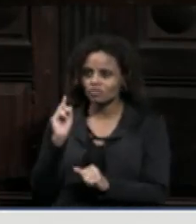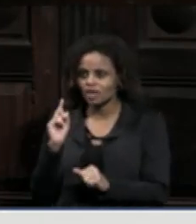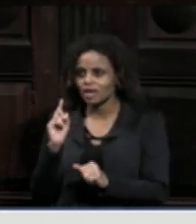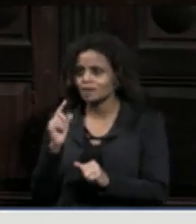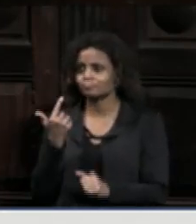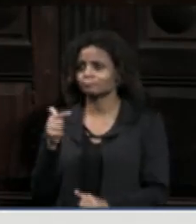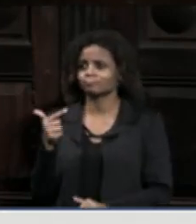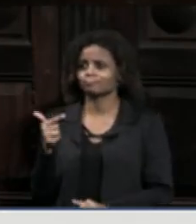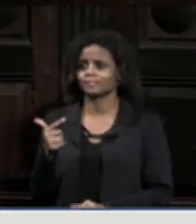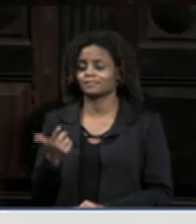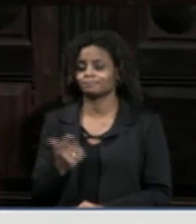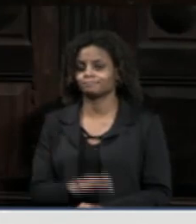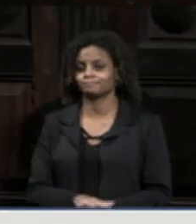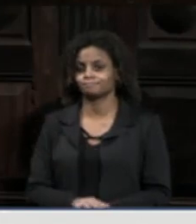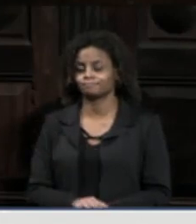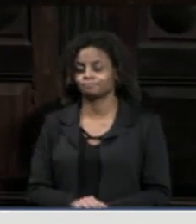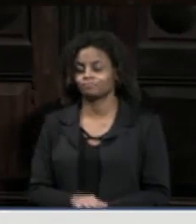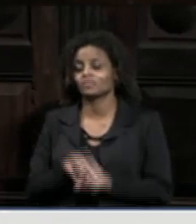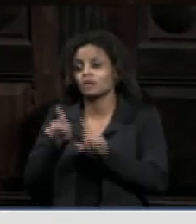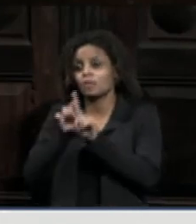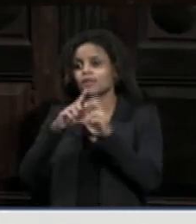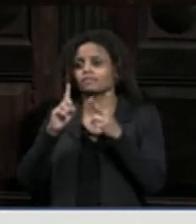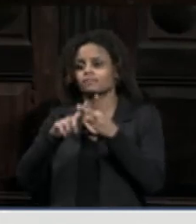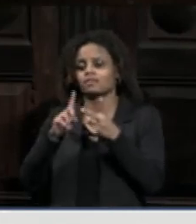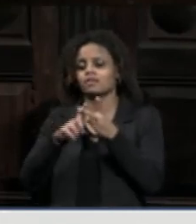Há também o FIES,